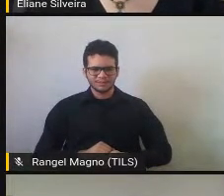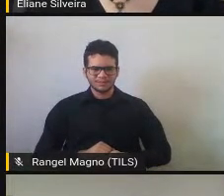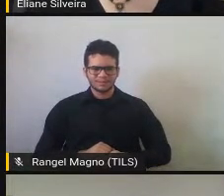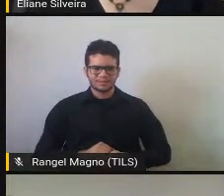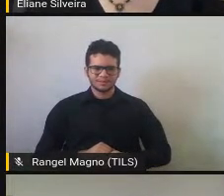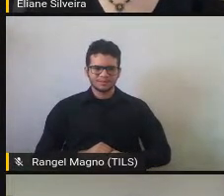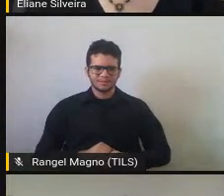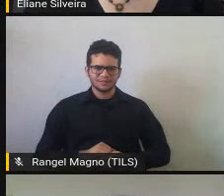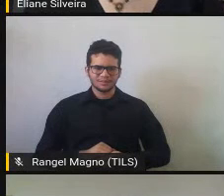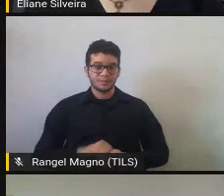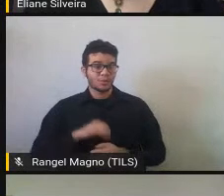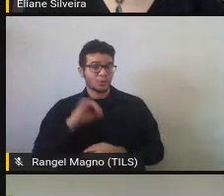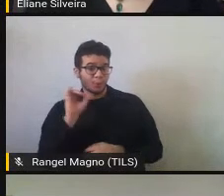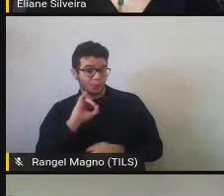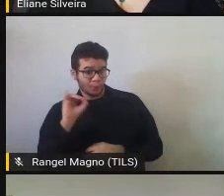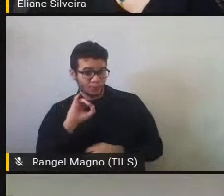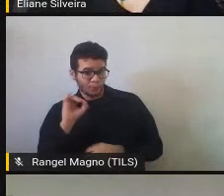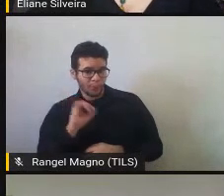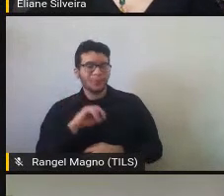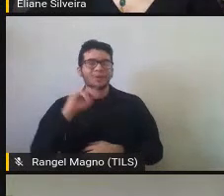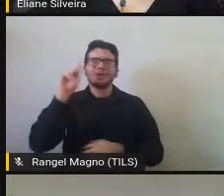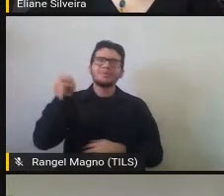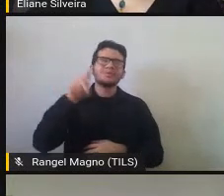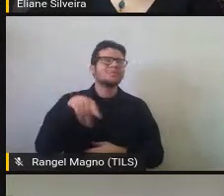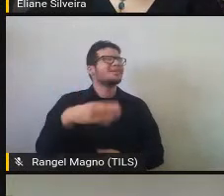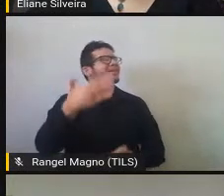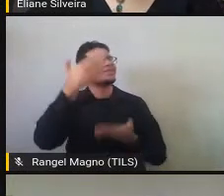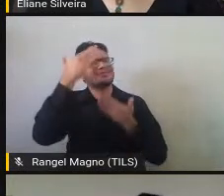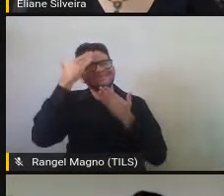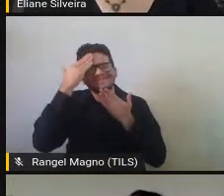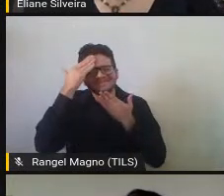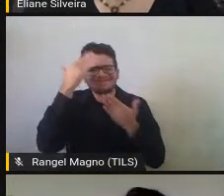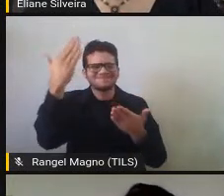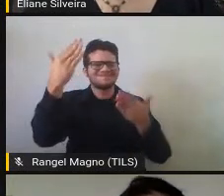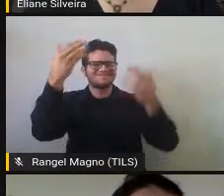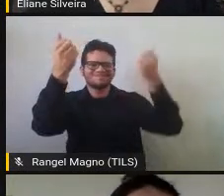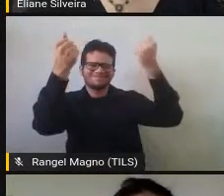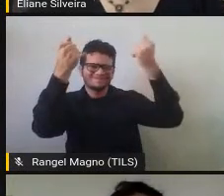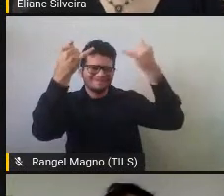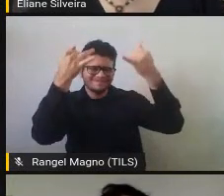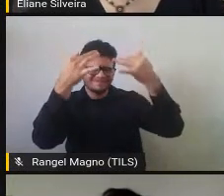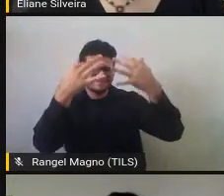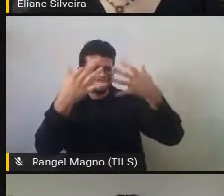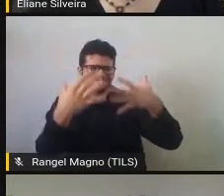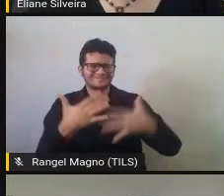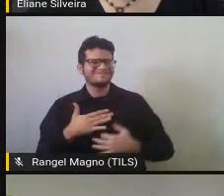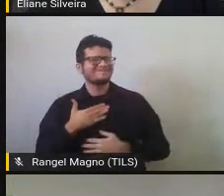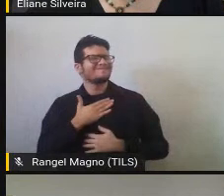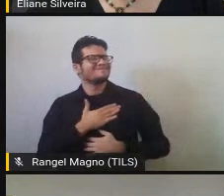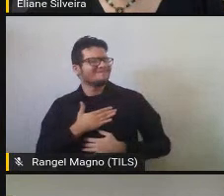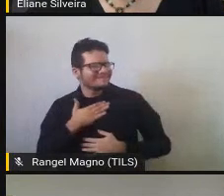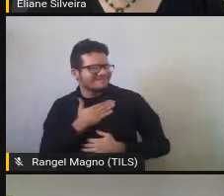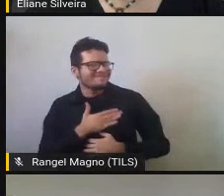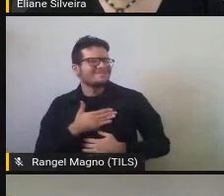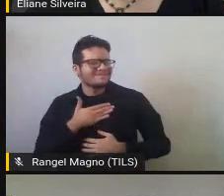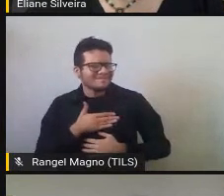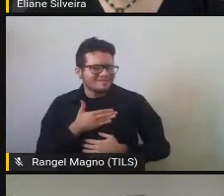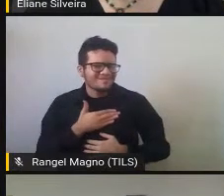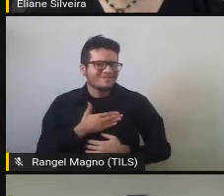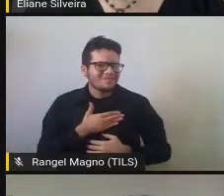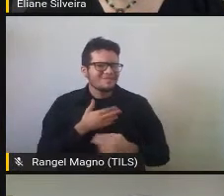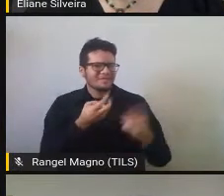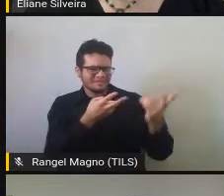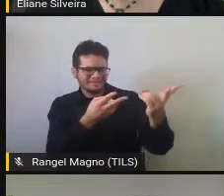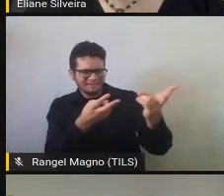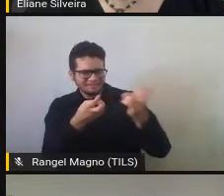oi oi professora muito obrigada pela explanação foi um prazer ouvi-la né falar um